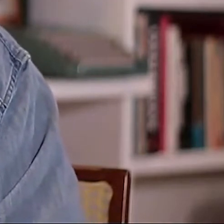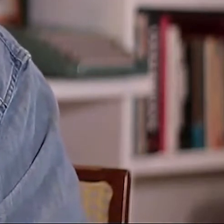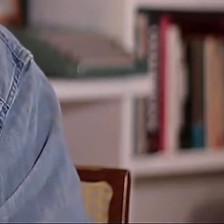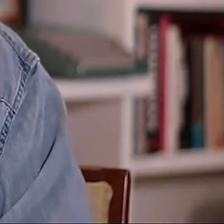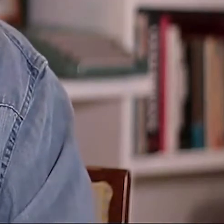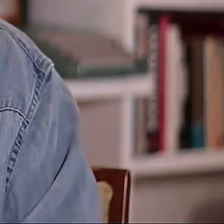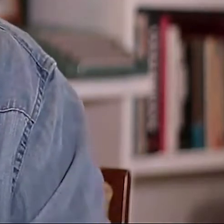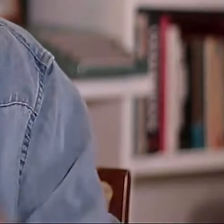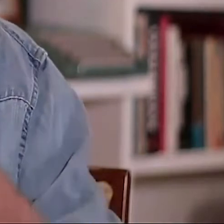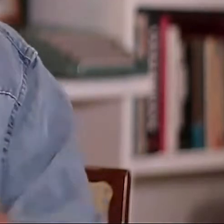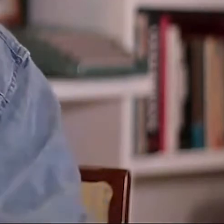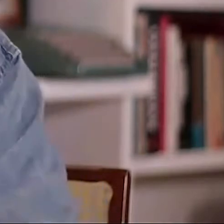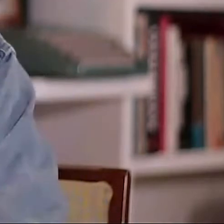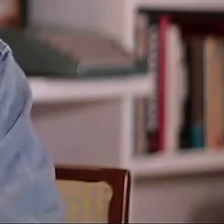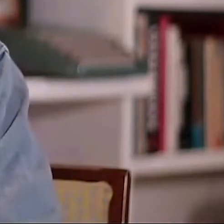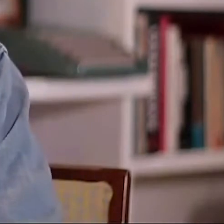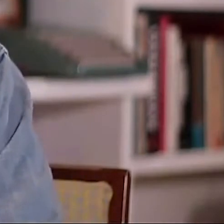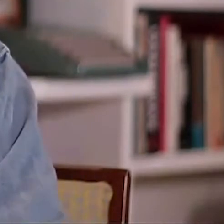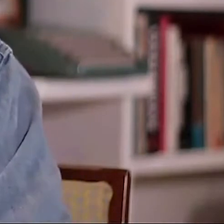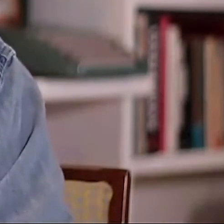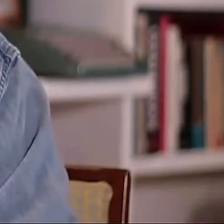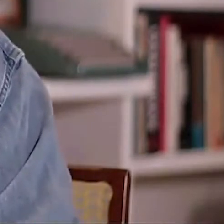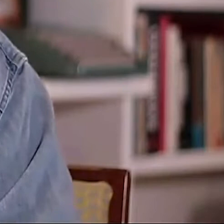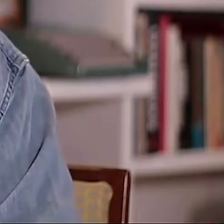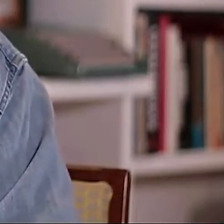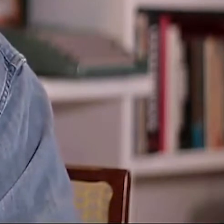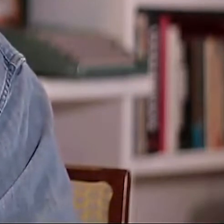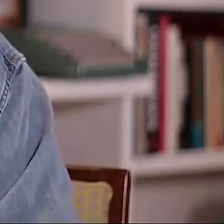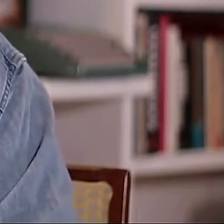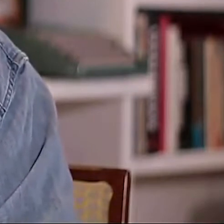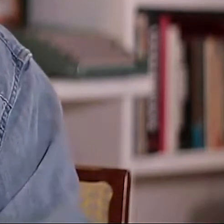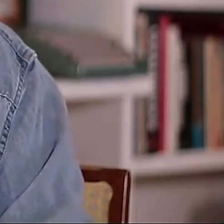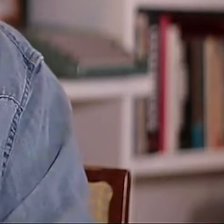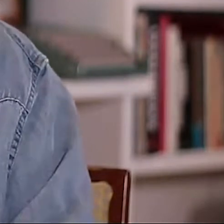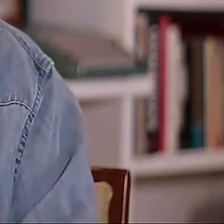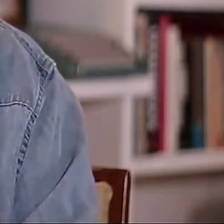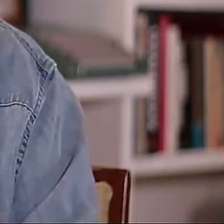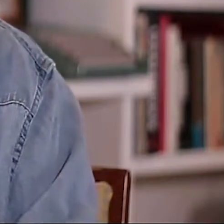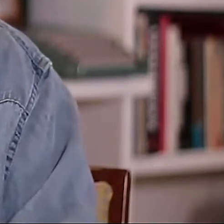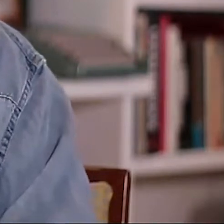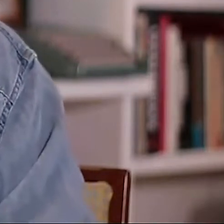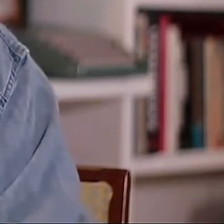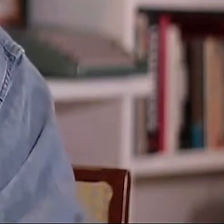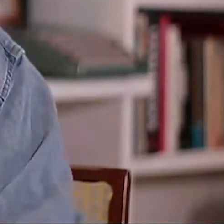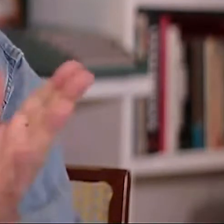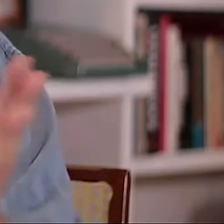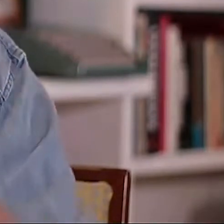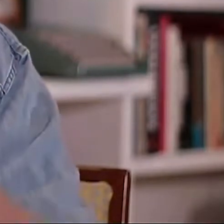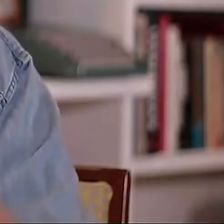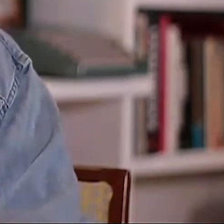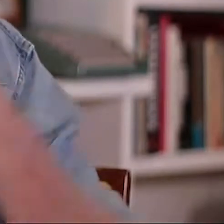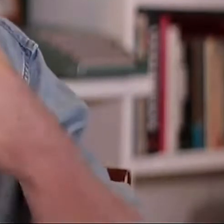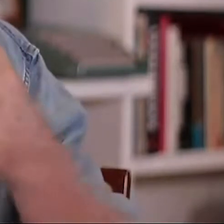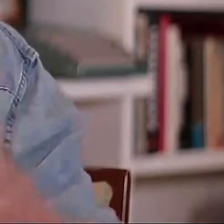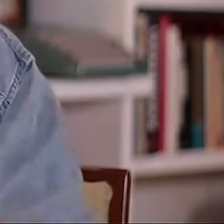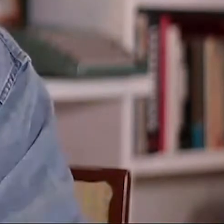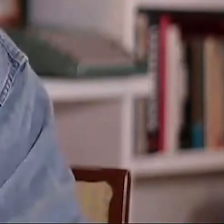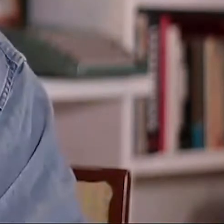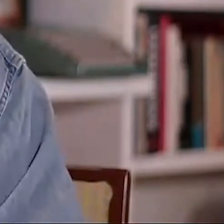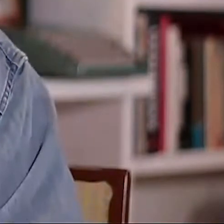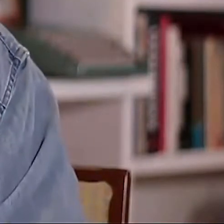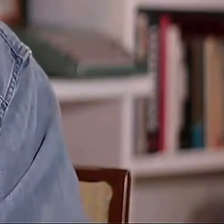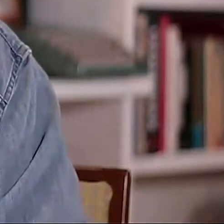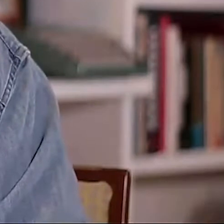Papo, onde estão mais de 450 programas de TV e em progressão, né? Porque esse é o passado, mas agora a gente